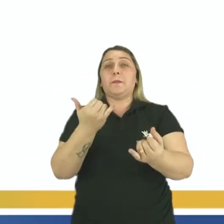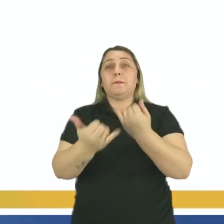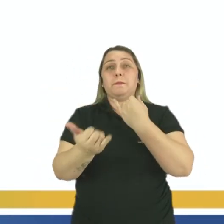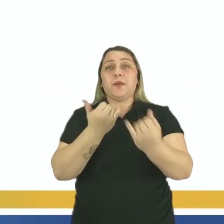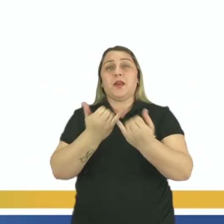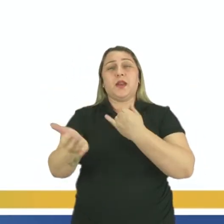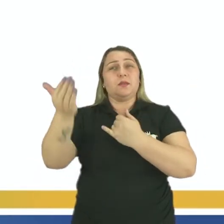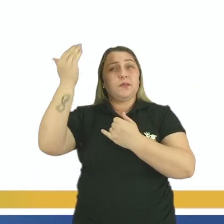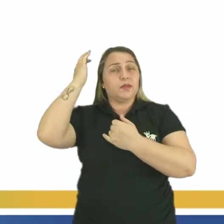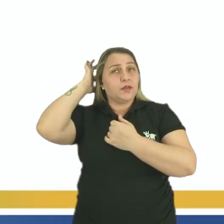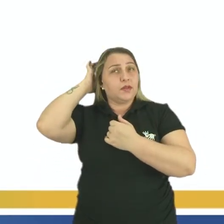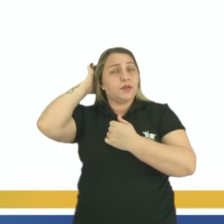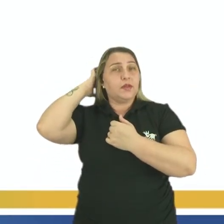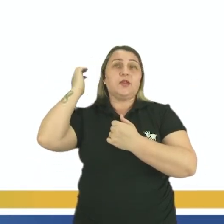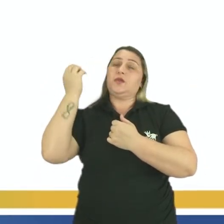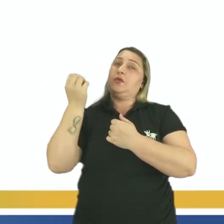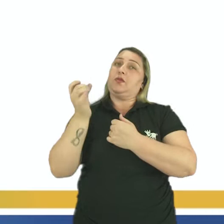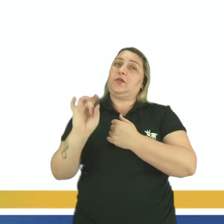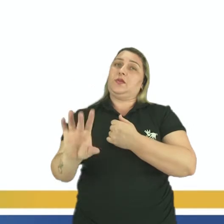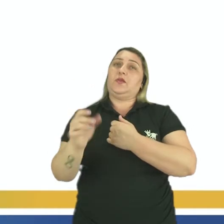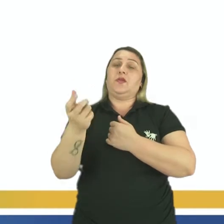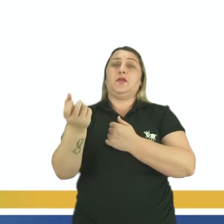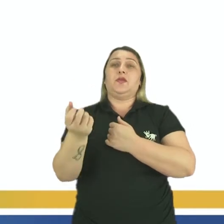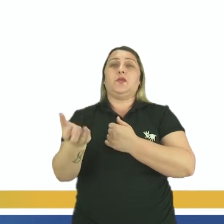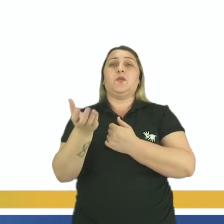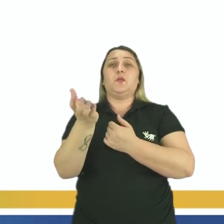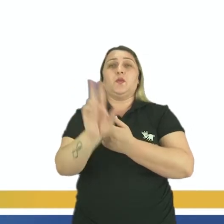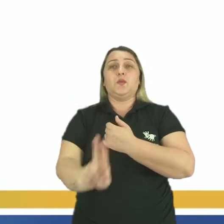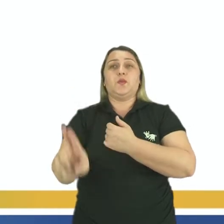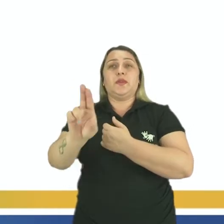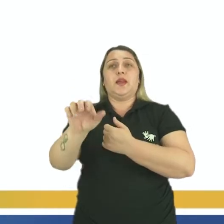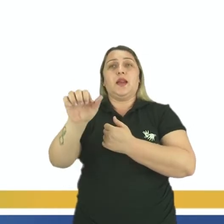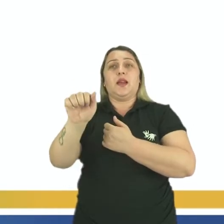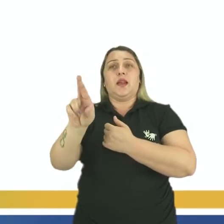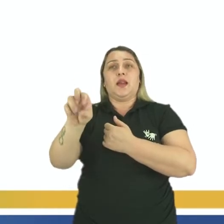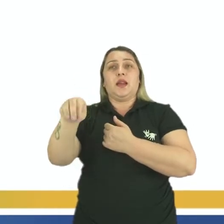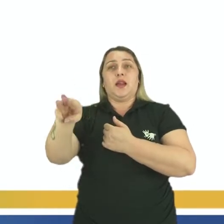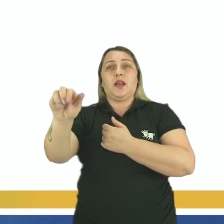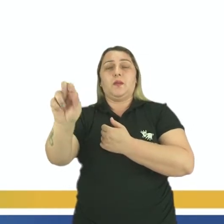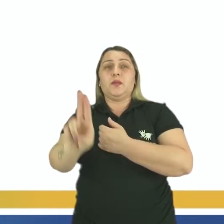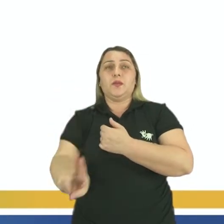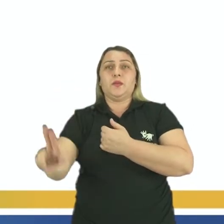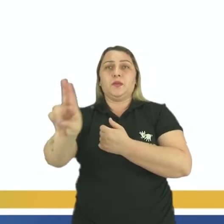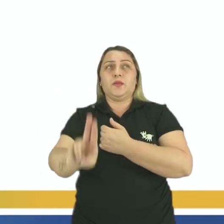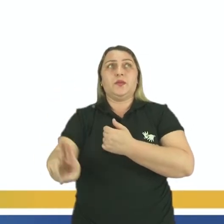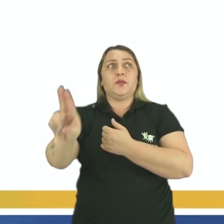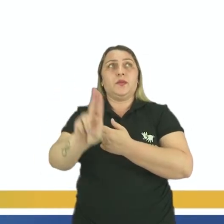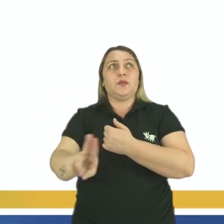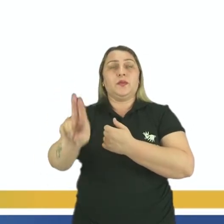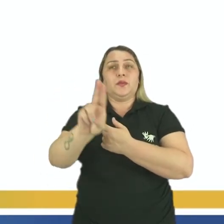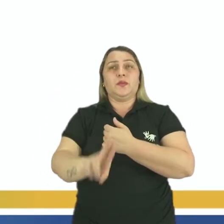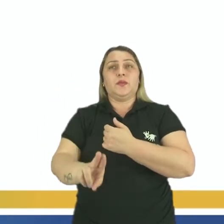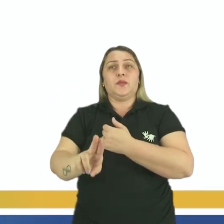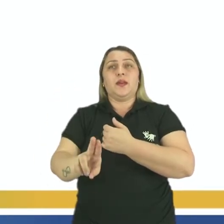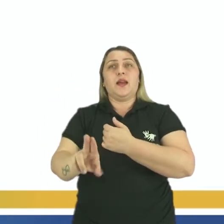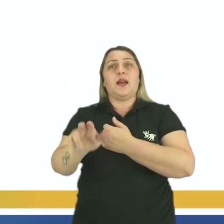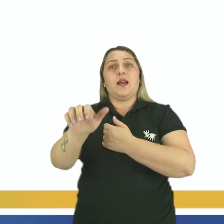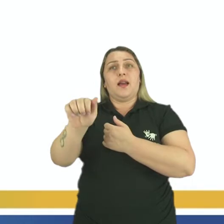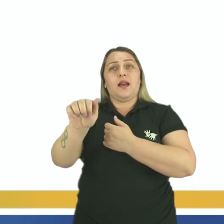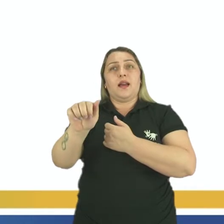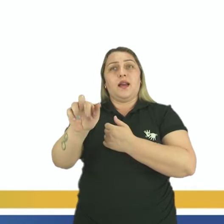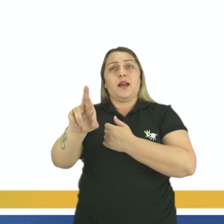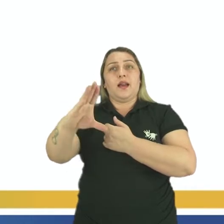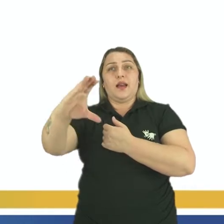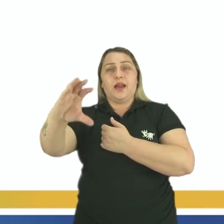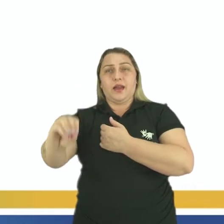semelhante à antiga. Só que ao invés de utilizar armamentos, né, armas, eles utilizam o arco, né? Então